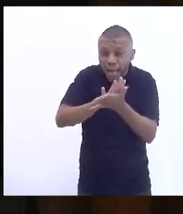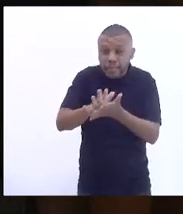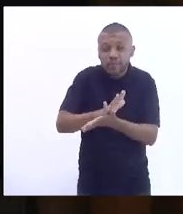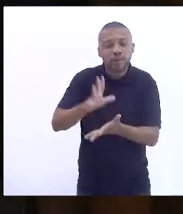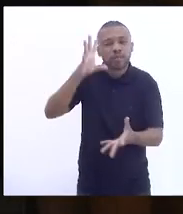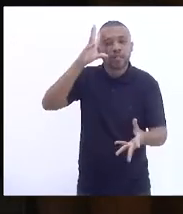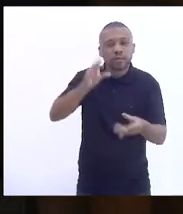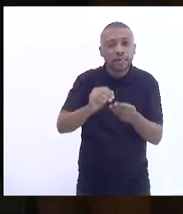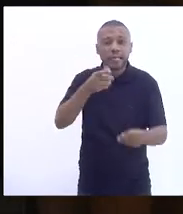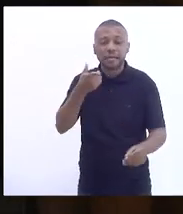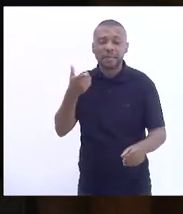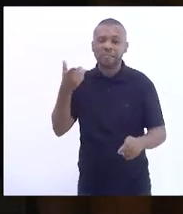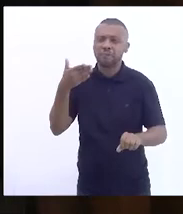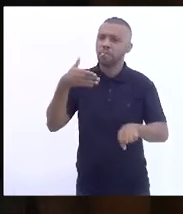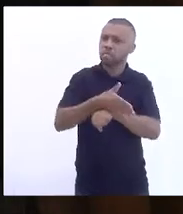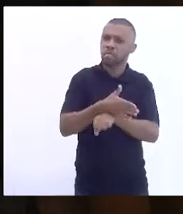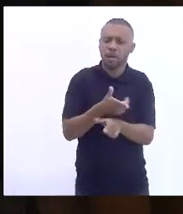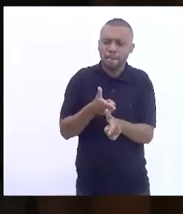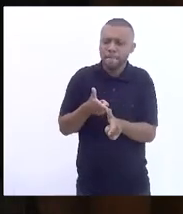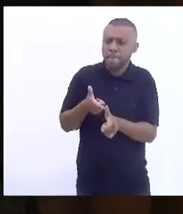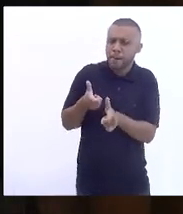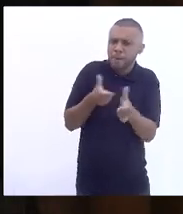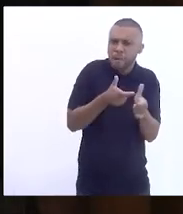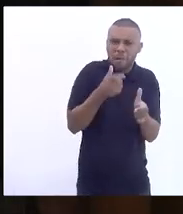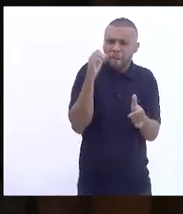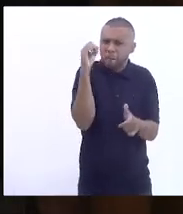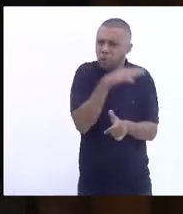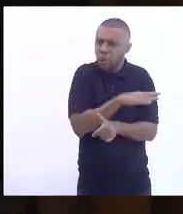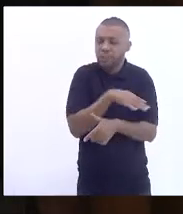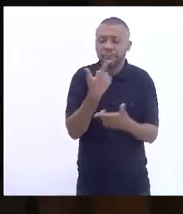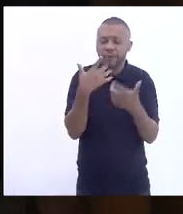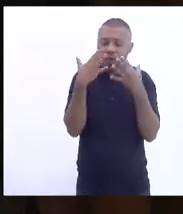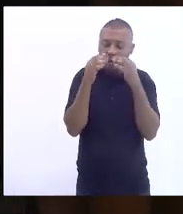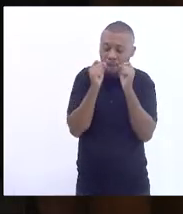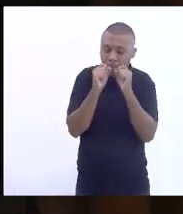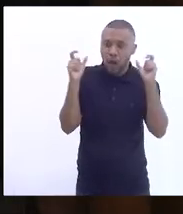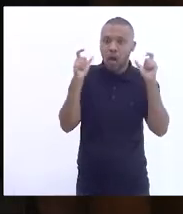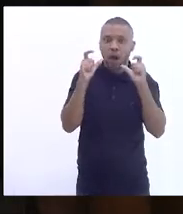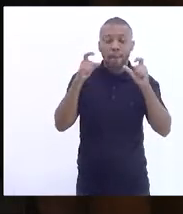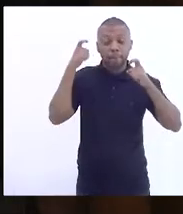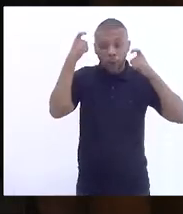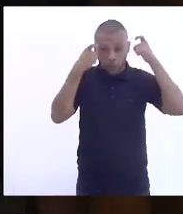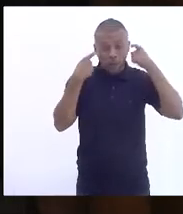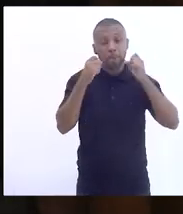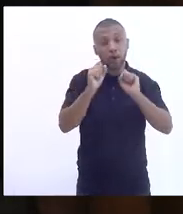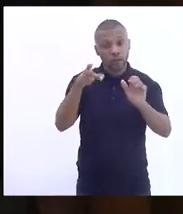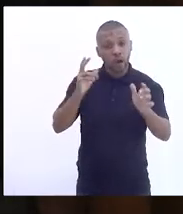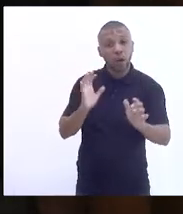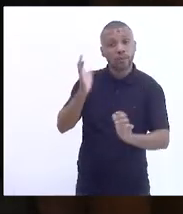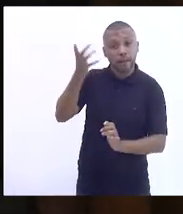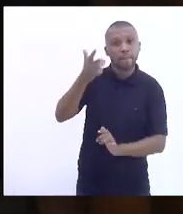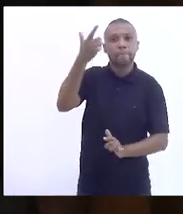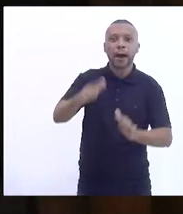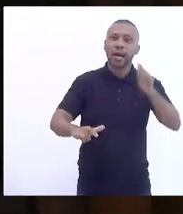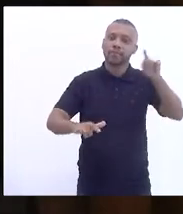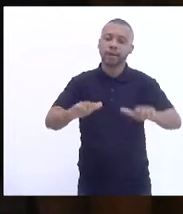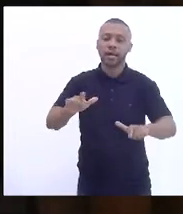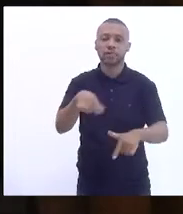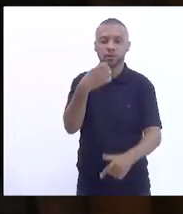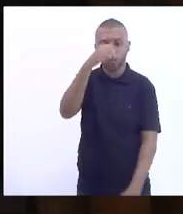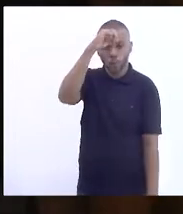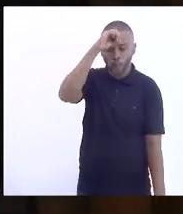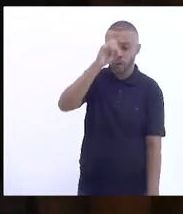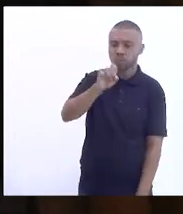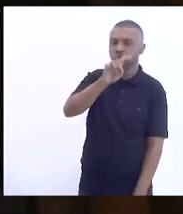não respeita ninguém eu fico fico muito preocupado porque vai haver mais e a gente não sabe quantos mais